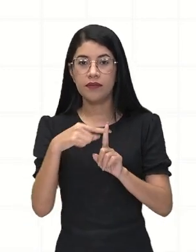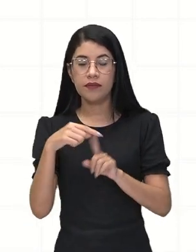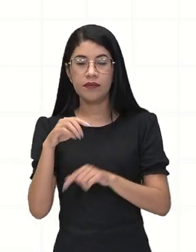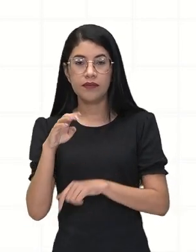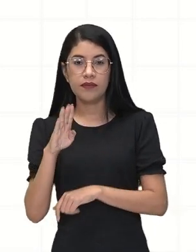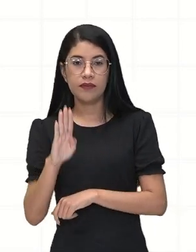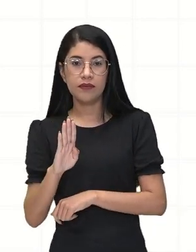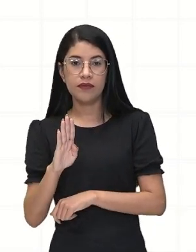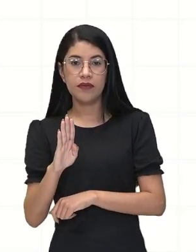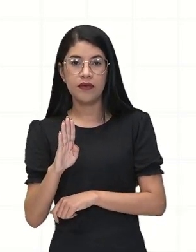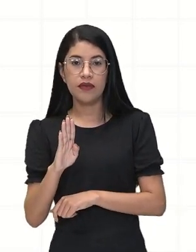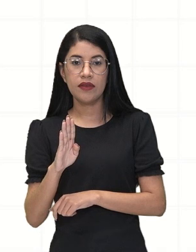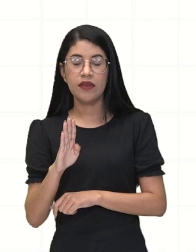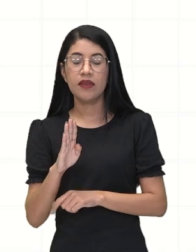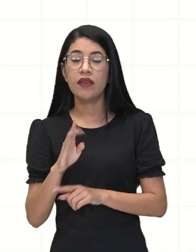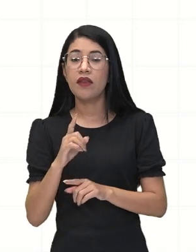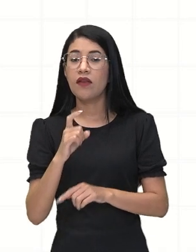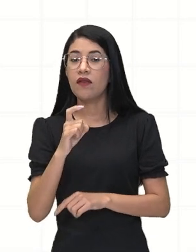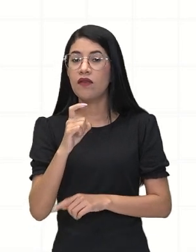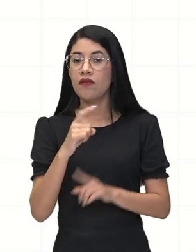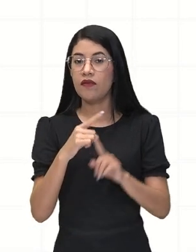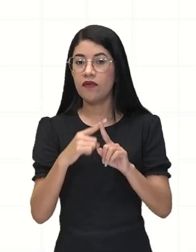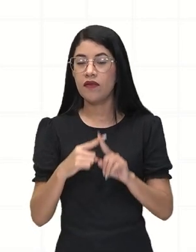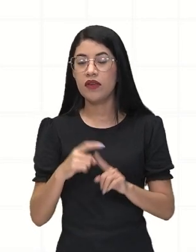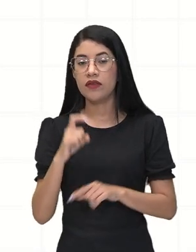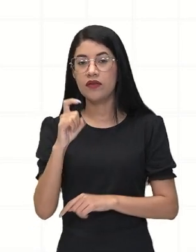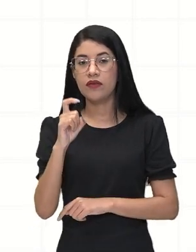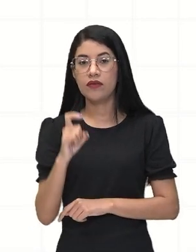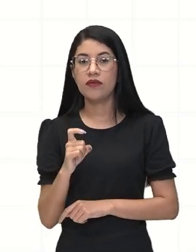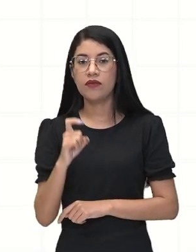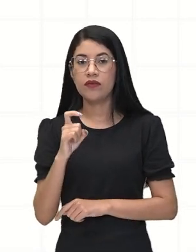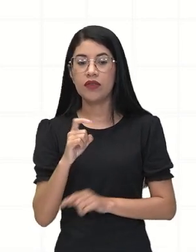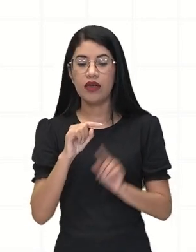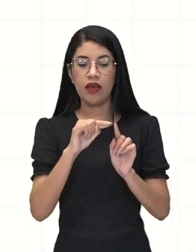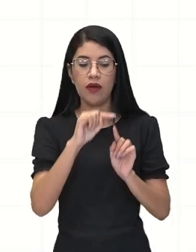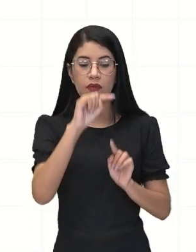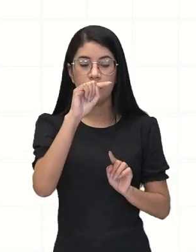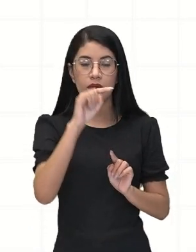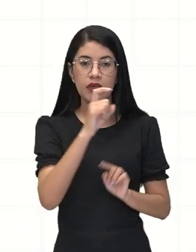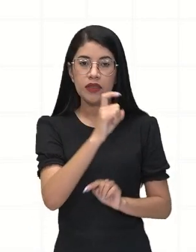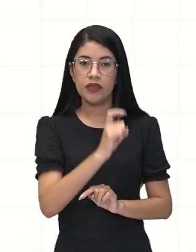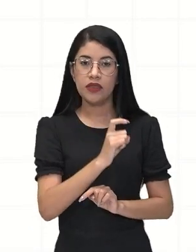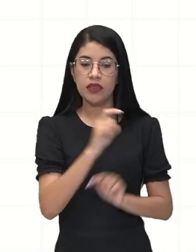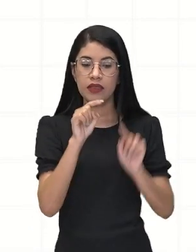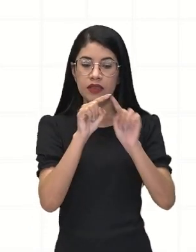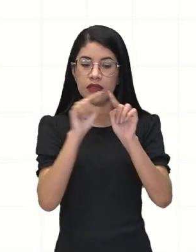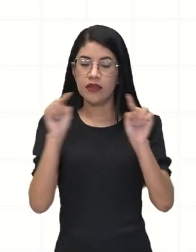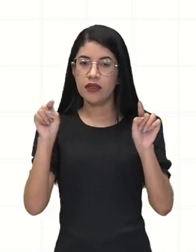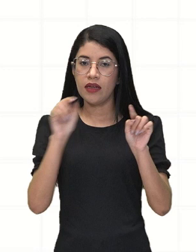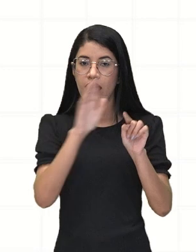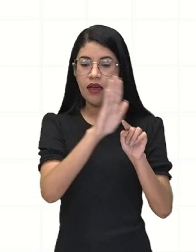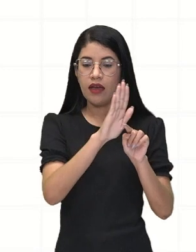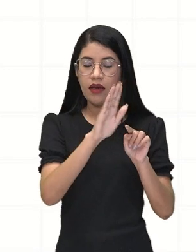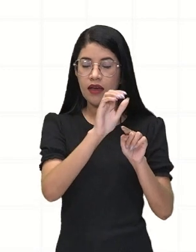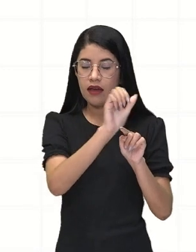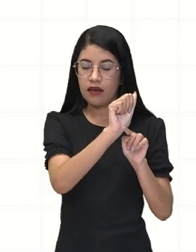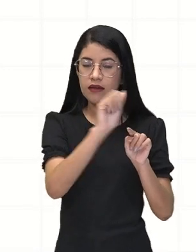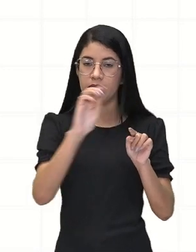lado, vezes a altura X. Tudo bem? Por que A mais B? Porque é o tamanho B mais o tamanho